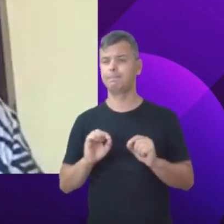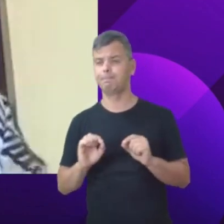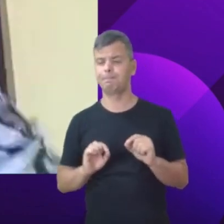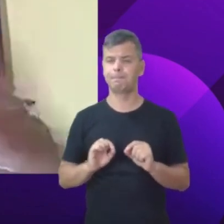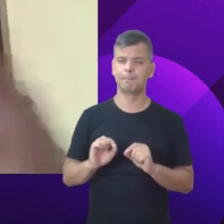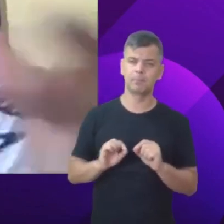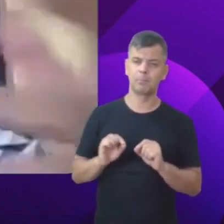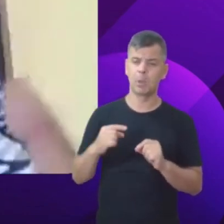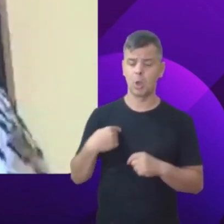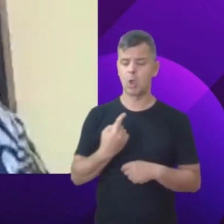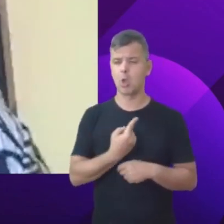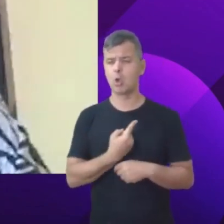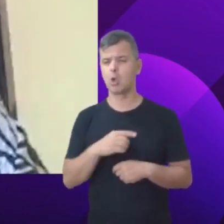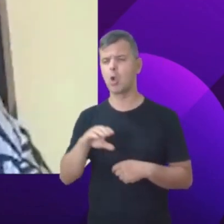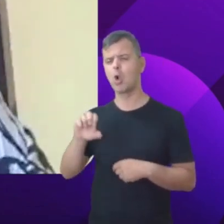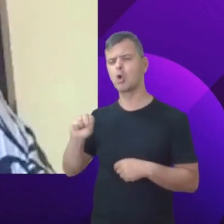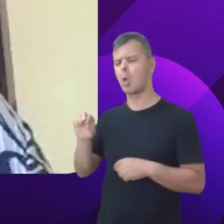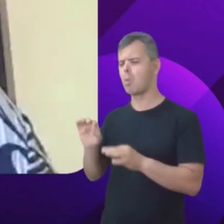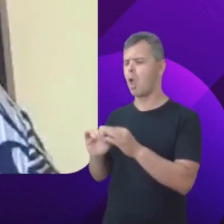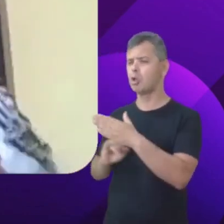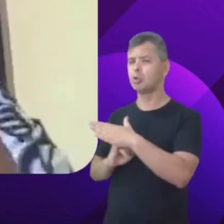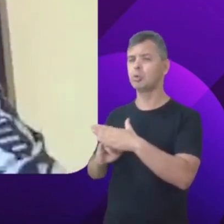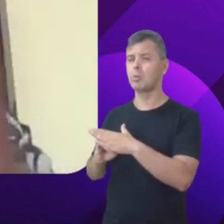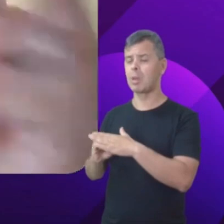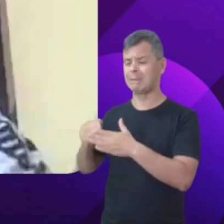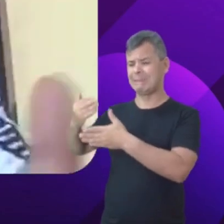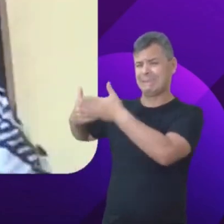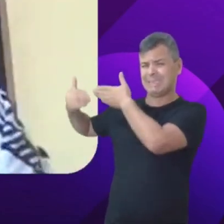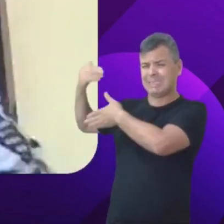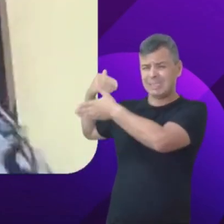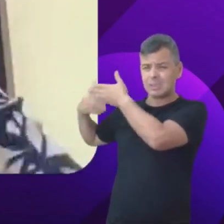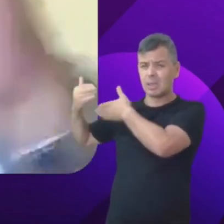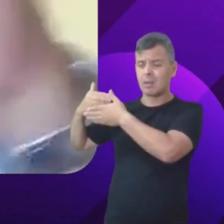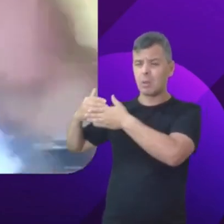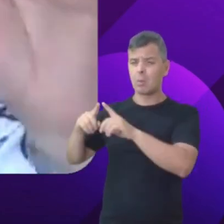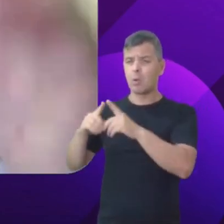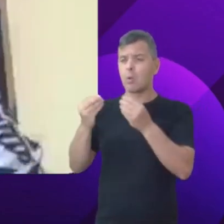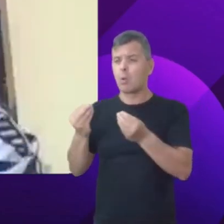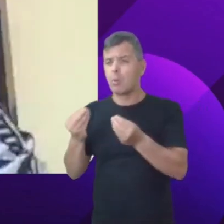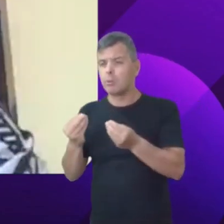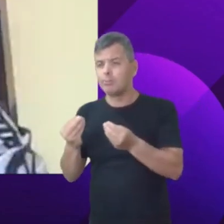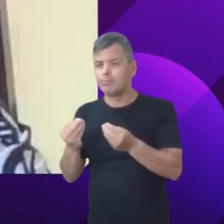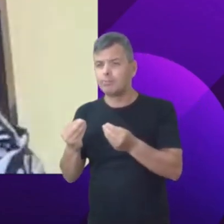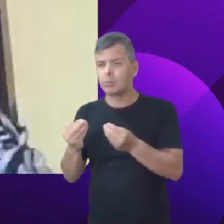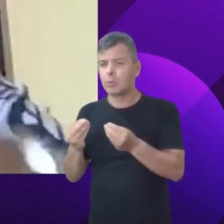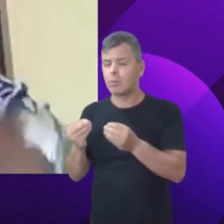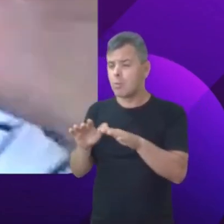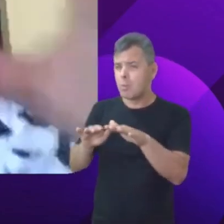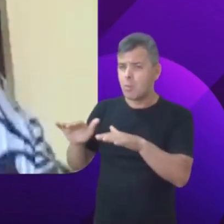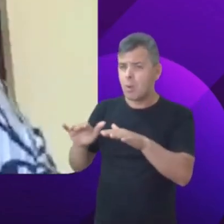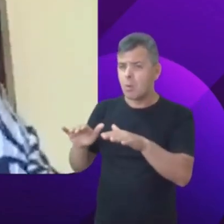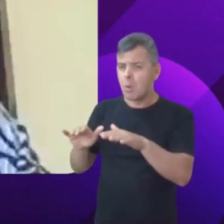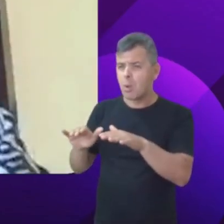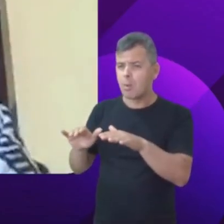e Somos foi uma das primeiras organizações, na época classificada como, né, o movimento